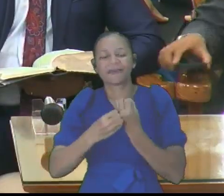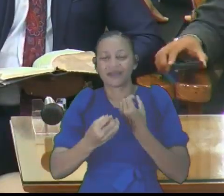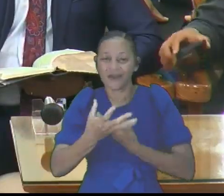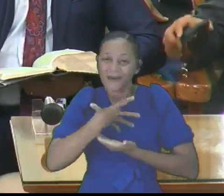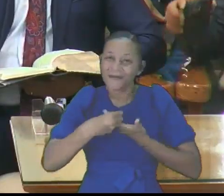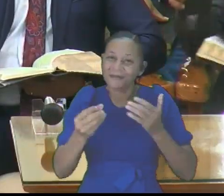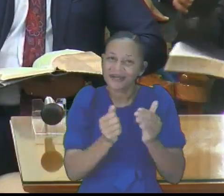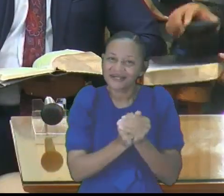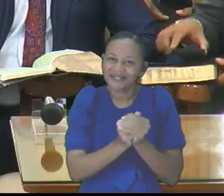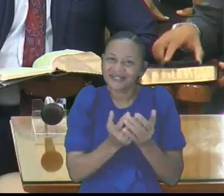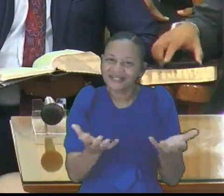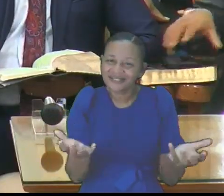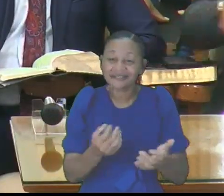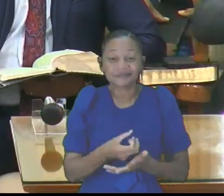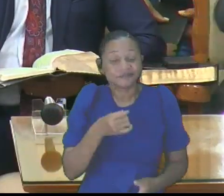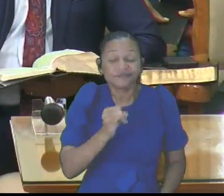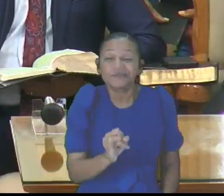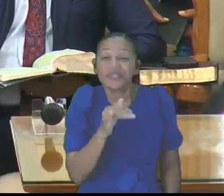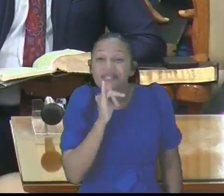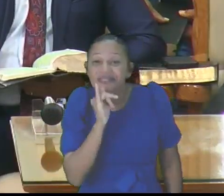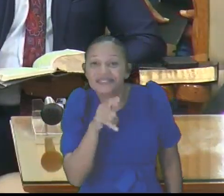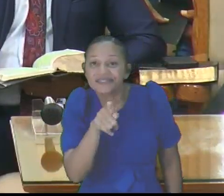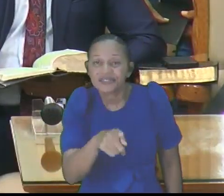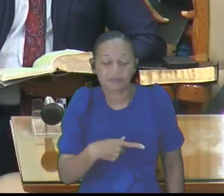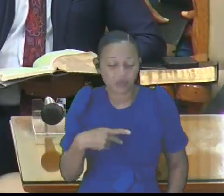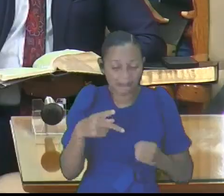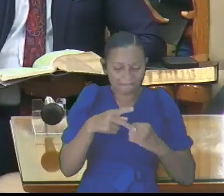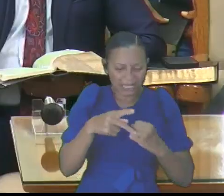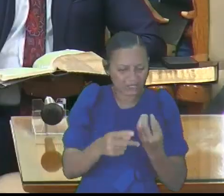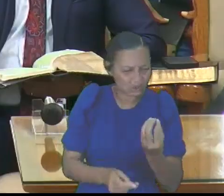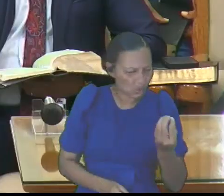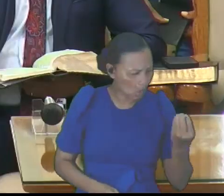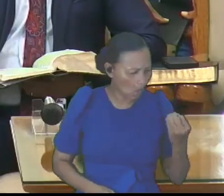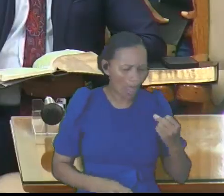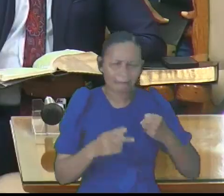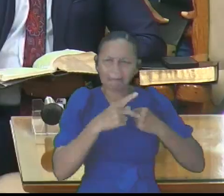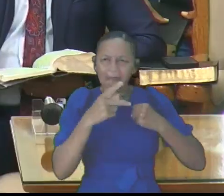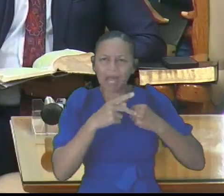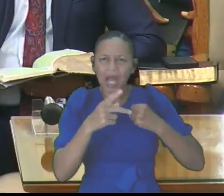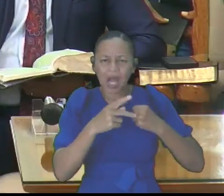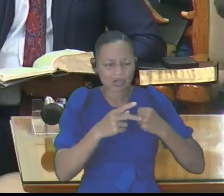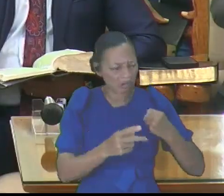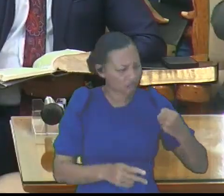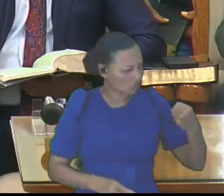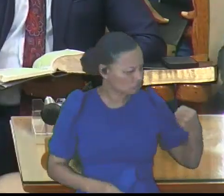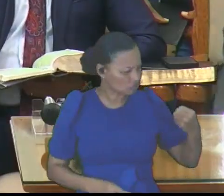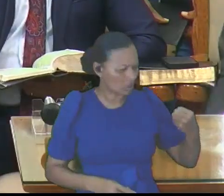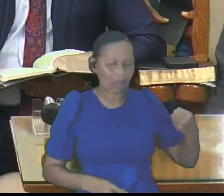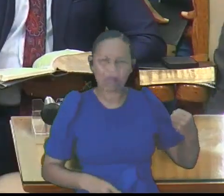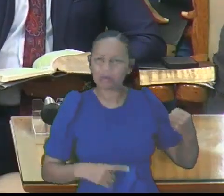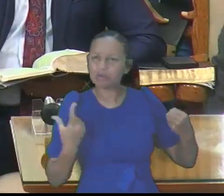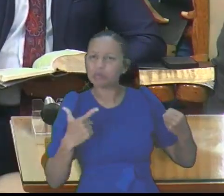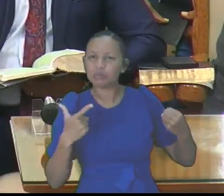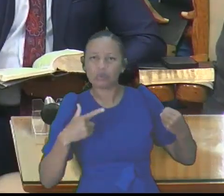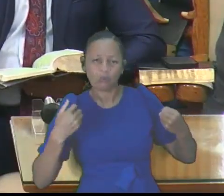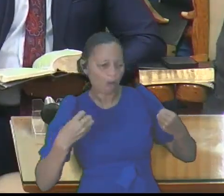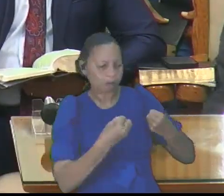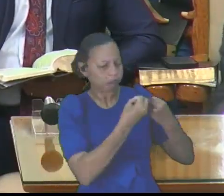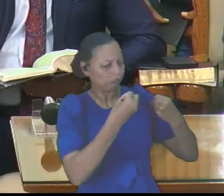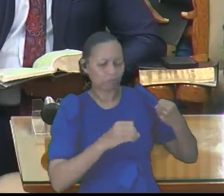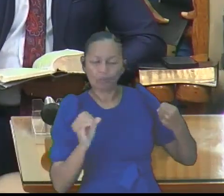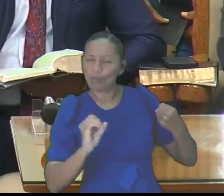diz amém? E se uma pedra se isolar, o que é que vai acontecer? Uma pedra nunca foi batida uma na outra, nunca